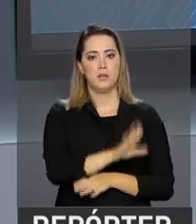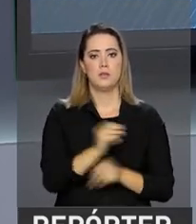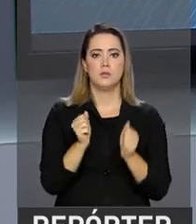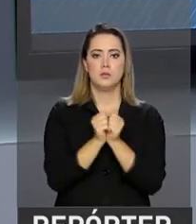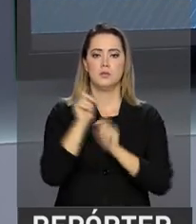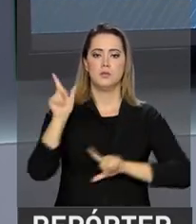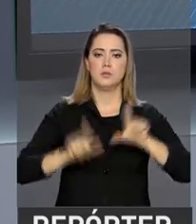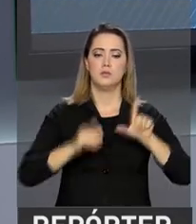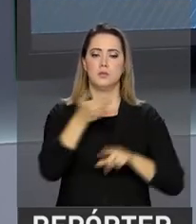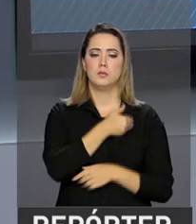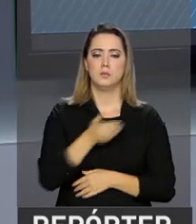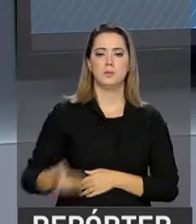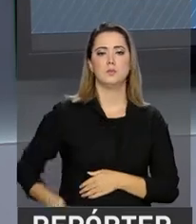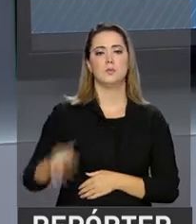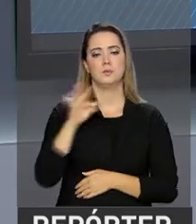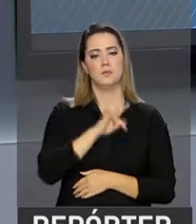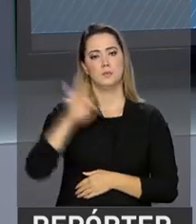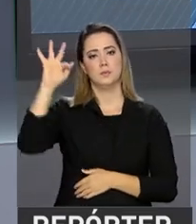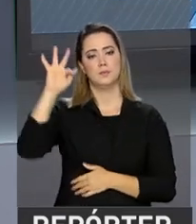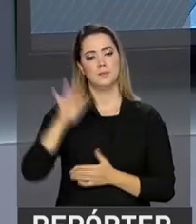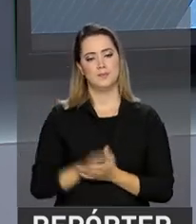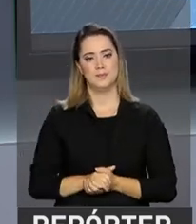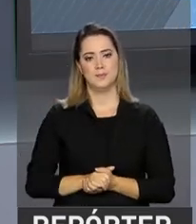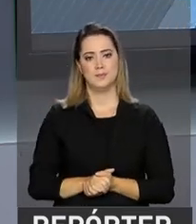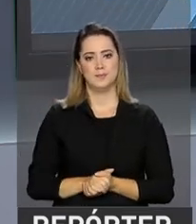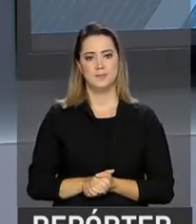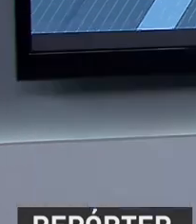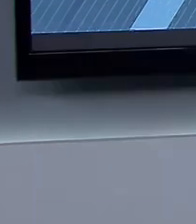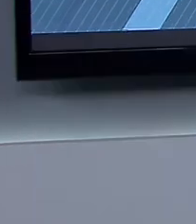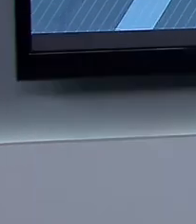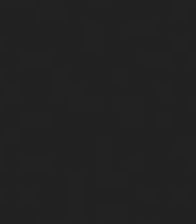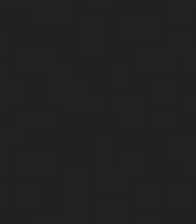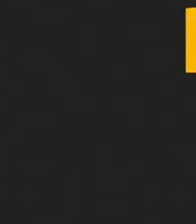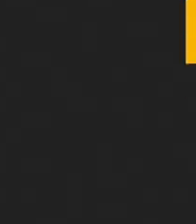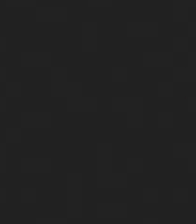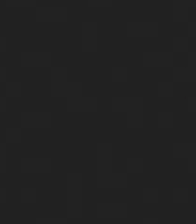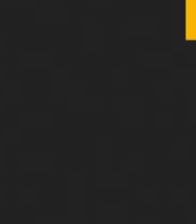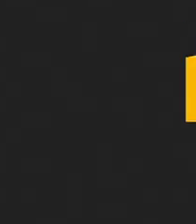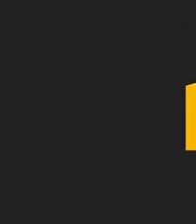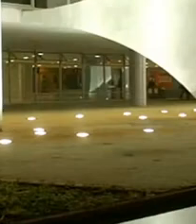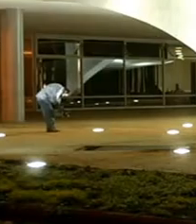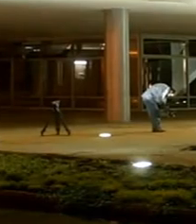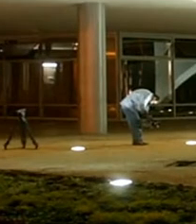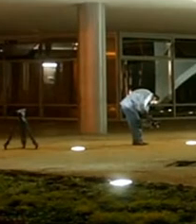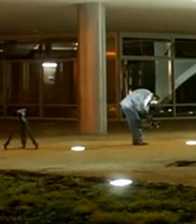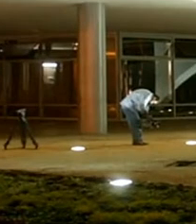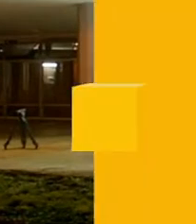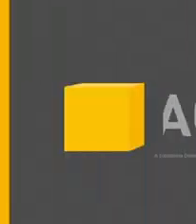continue com a gente na NBR, a TV do Governo Federal. Música